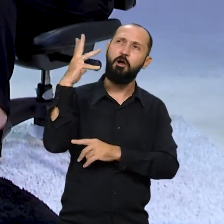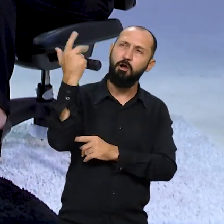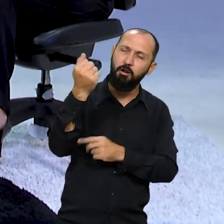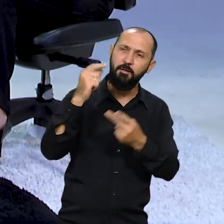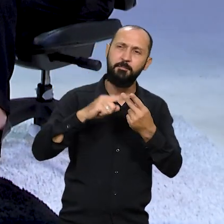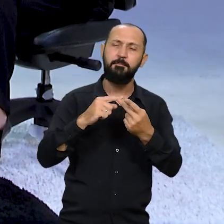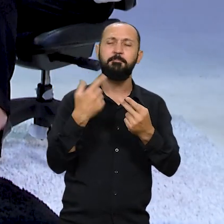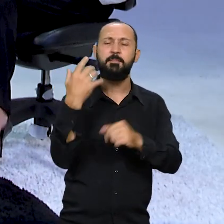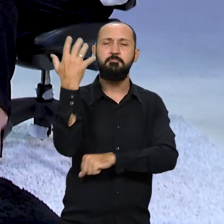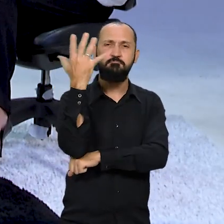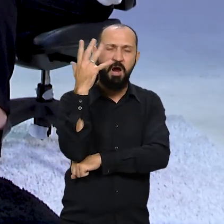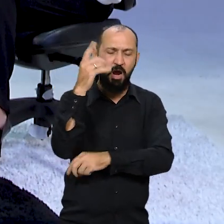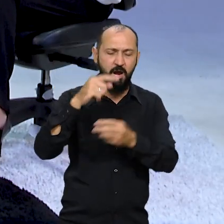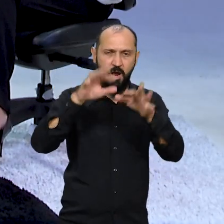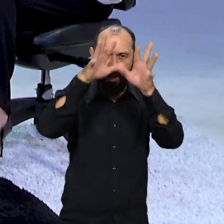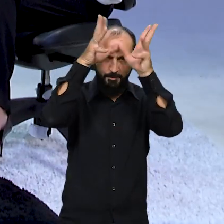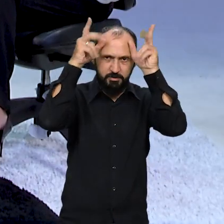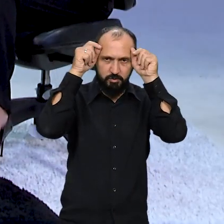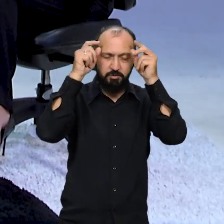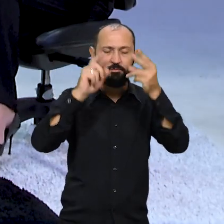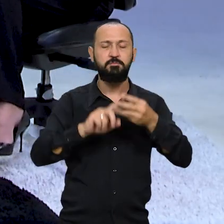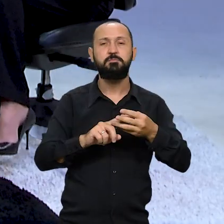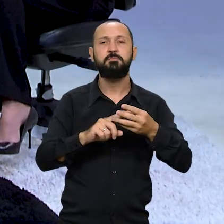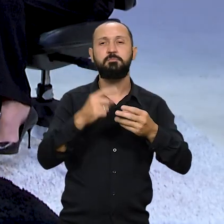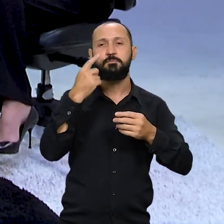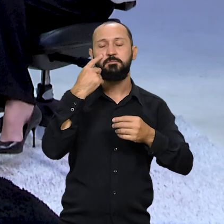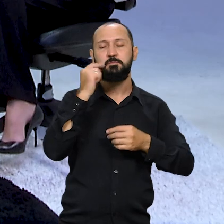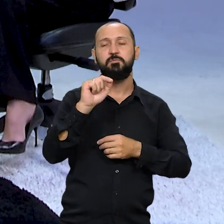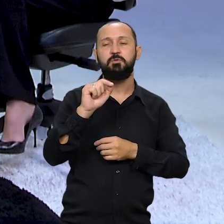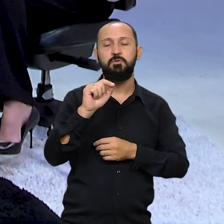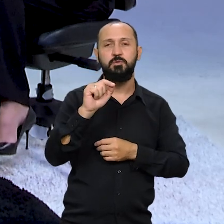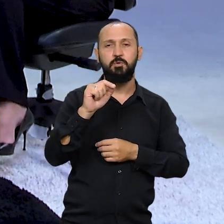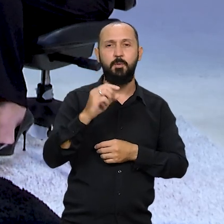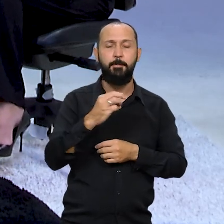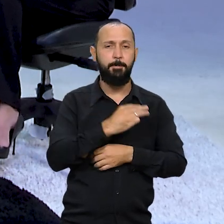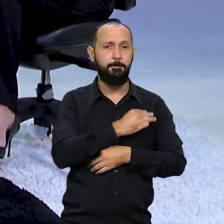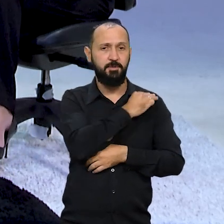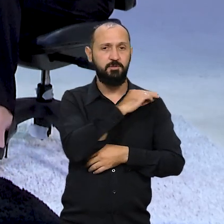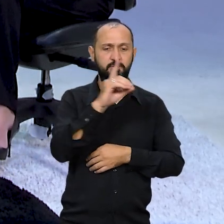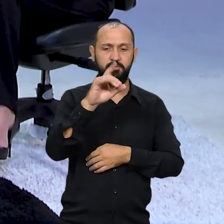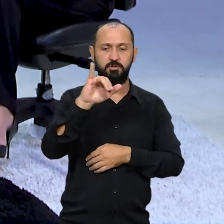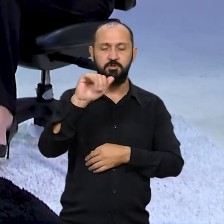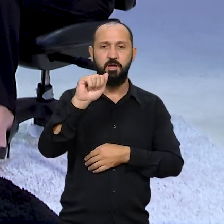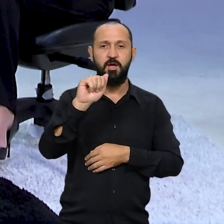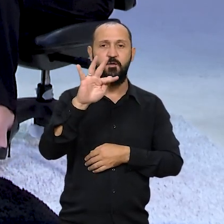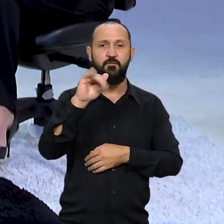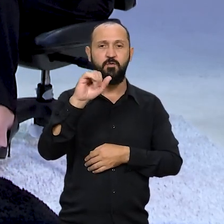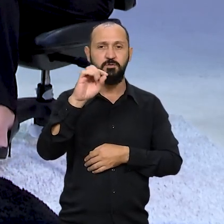nas demarcações, porque hoje 14% do território nacional já está demarcado como terra indígena.